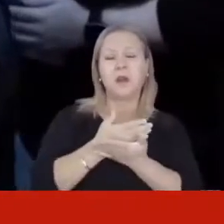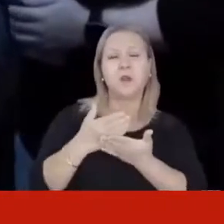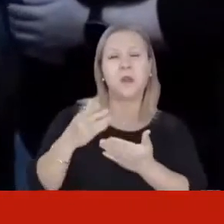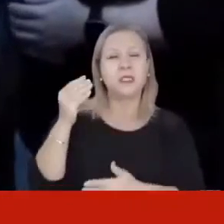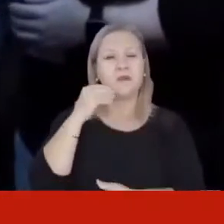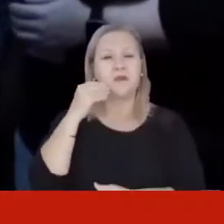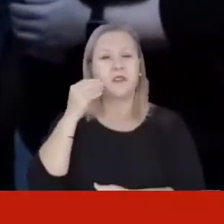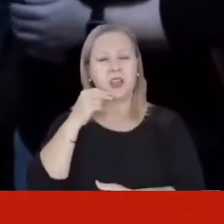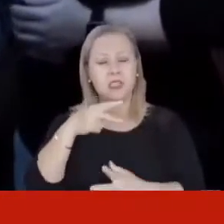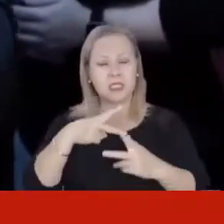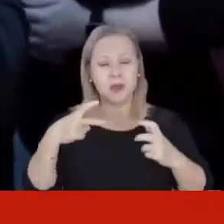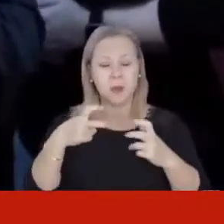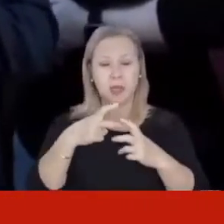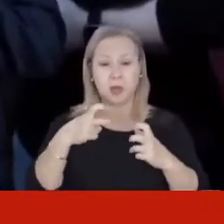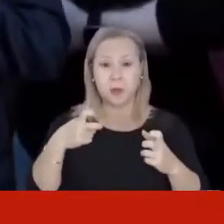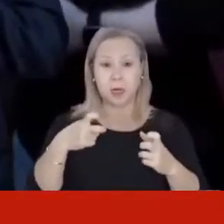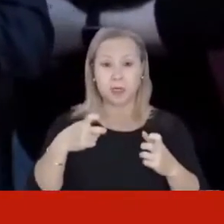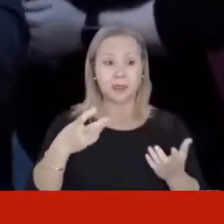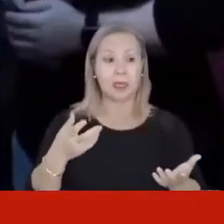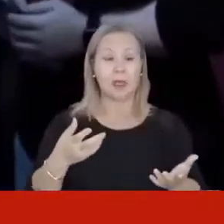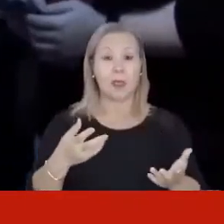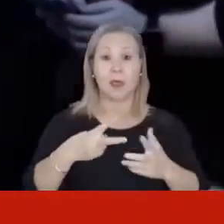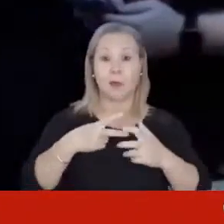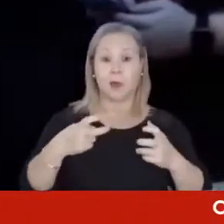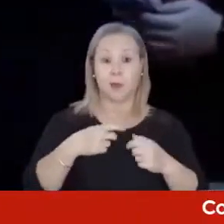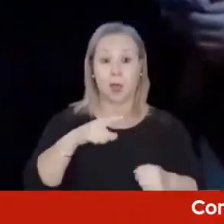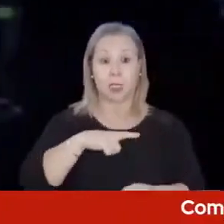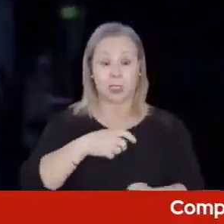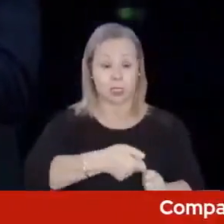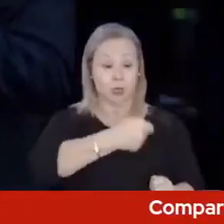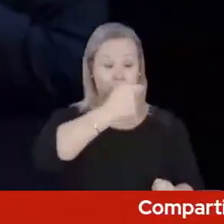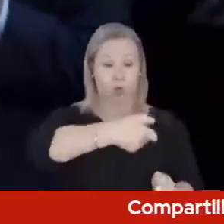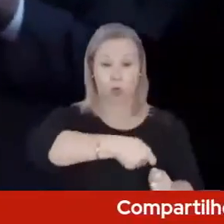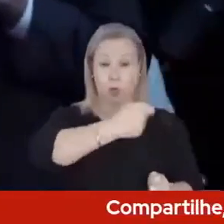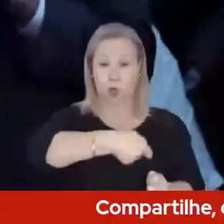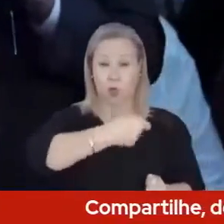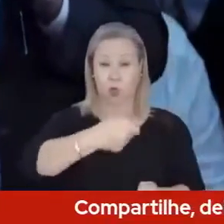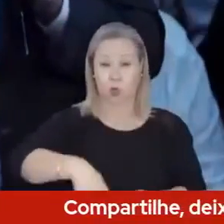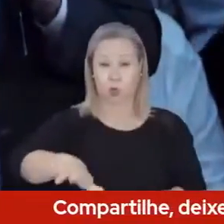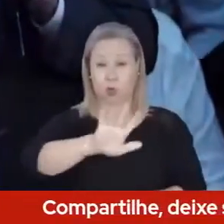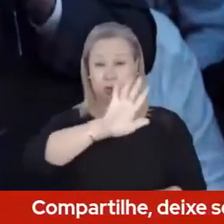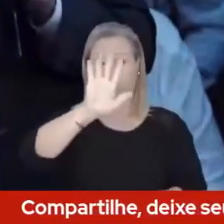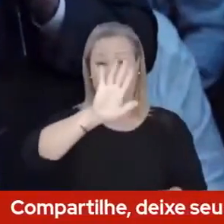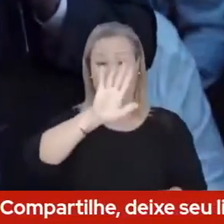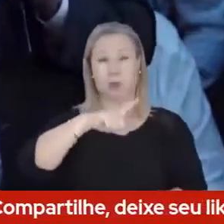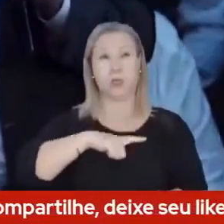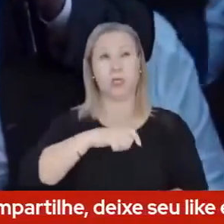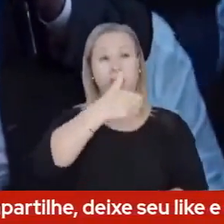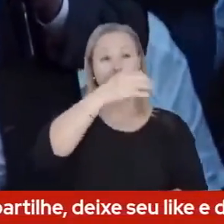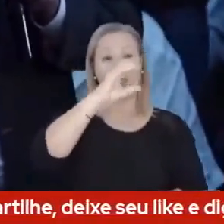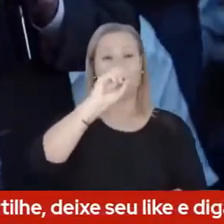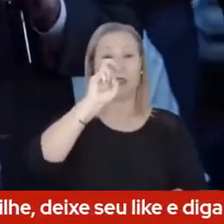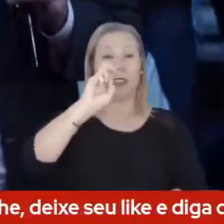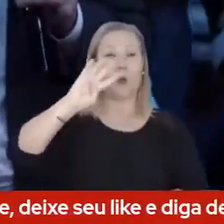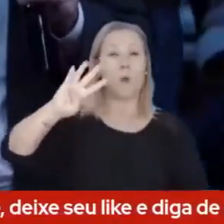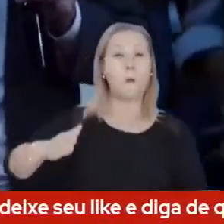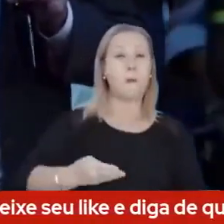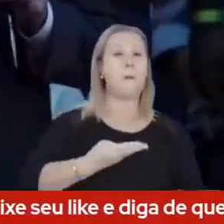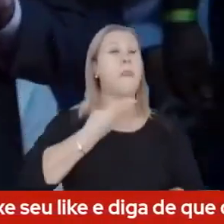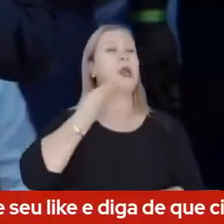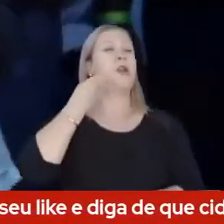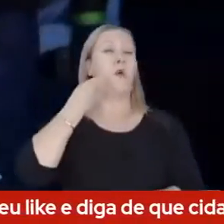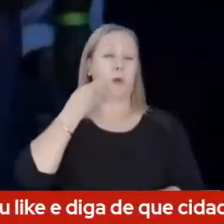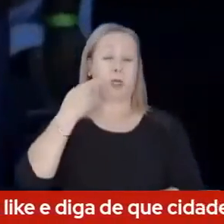tendo um lucro enorme, não sei se vocês viram, ela teve lucro de 105 bilhões de dólares. 105 bilhões. Só que